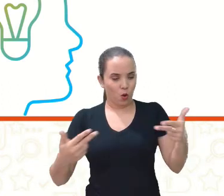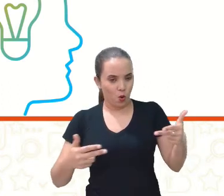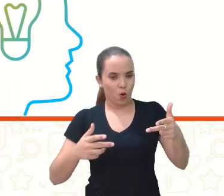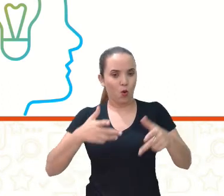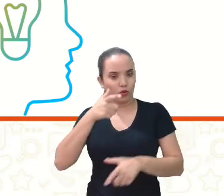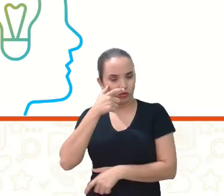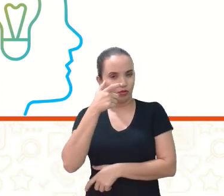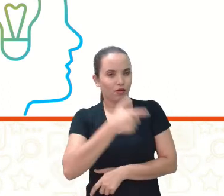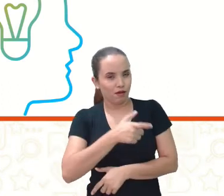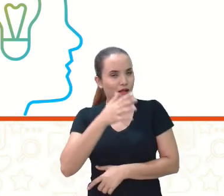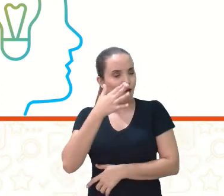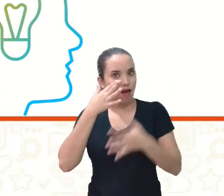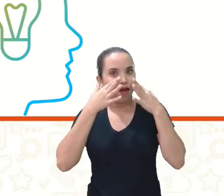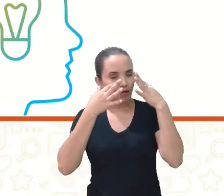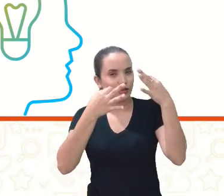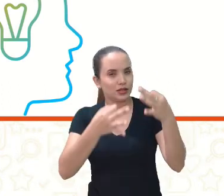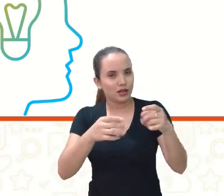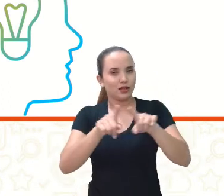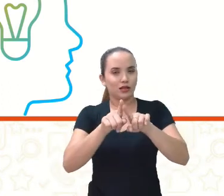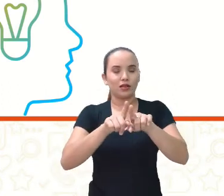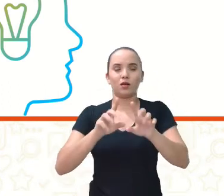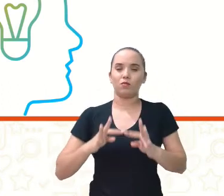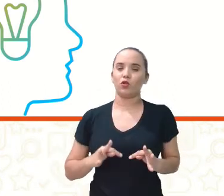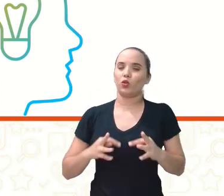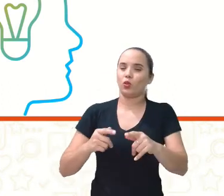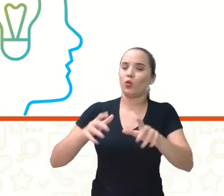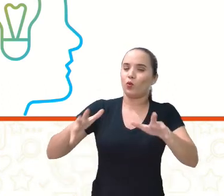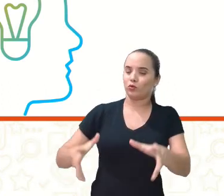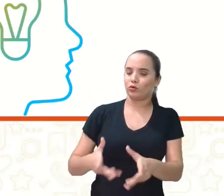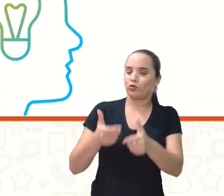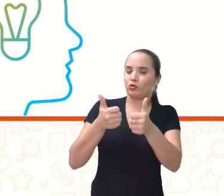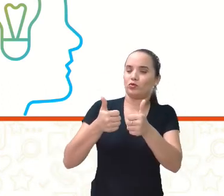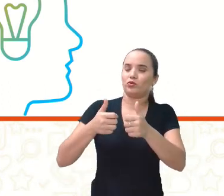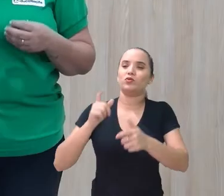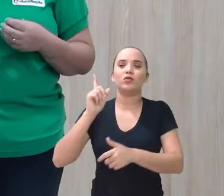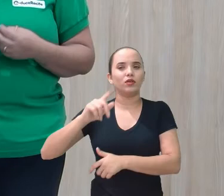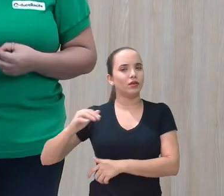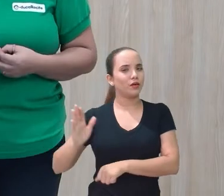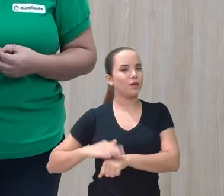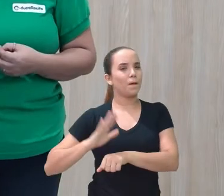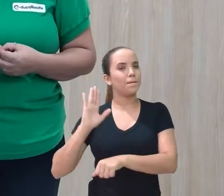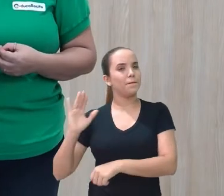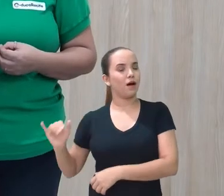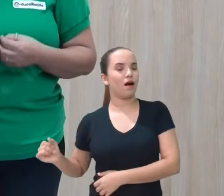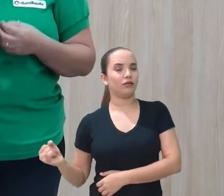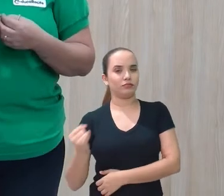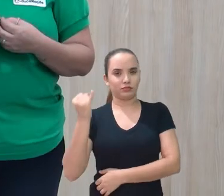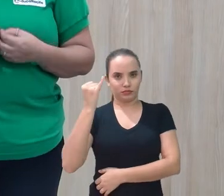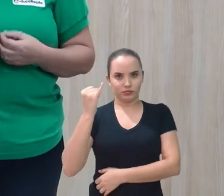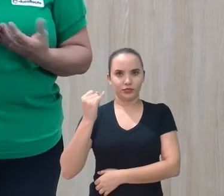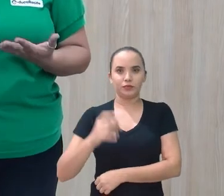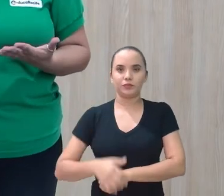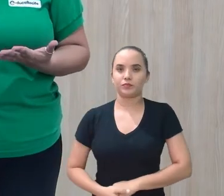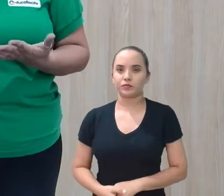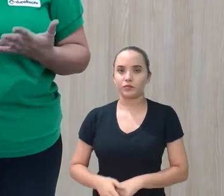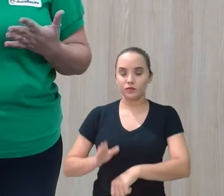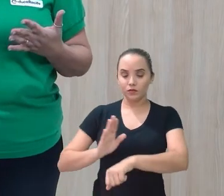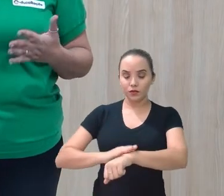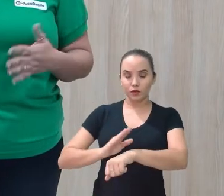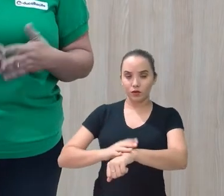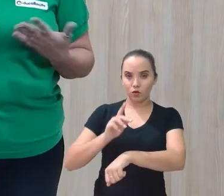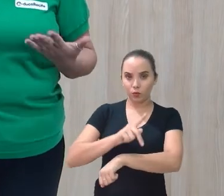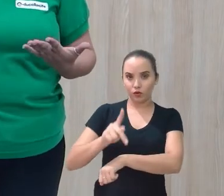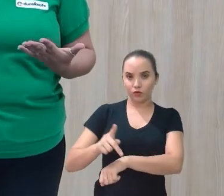atraente, significativa e todos se beneficiam, que é o mais importante. Quando o professor traz uma